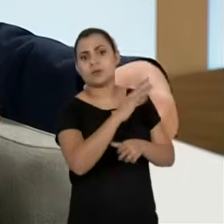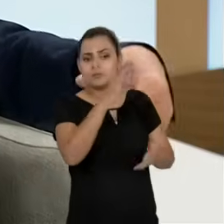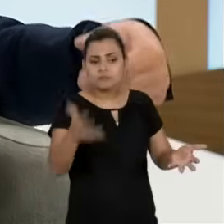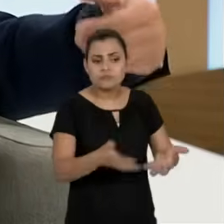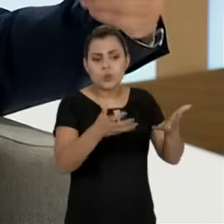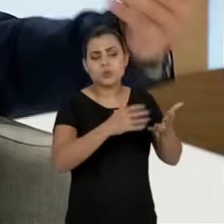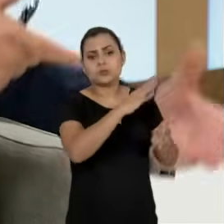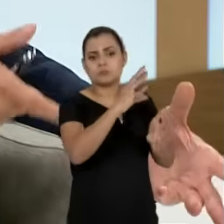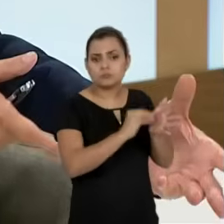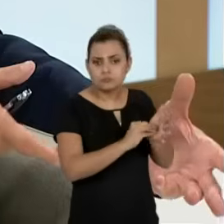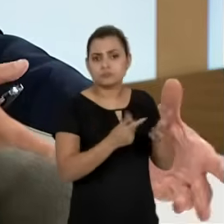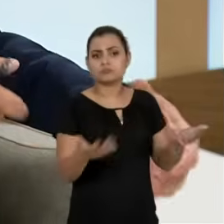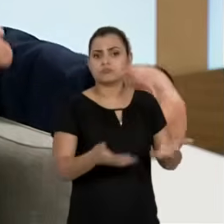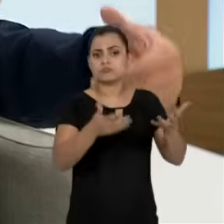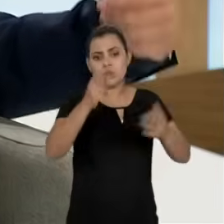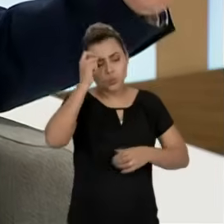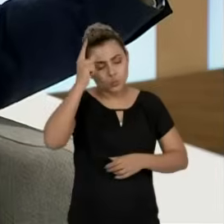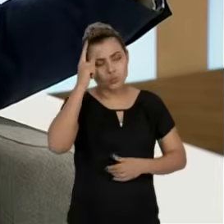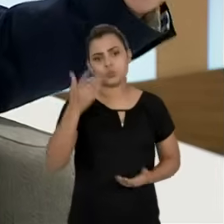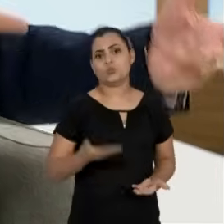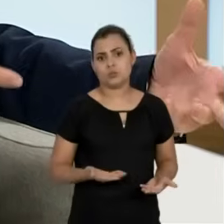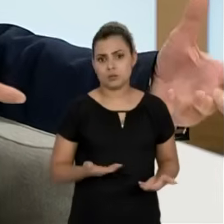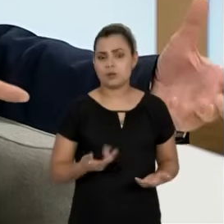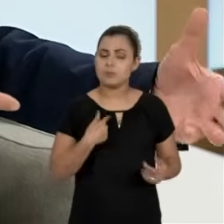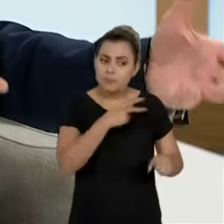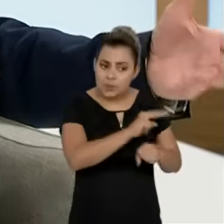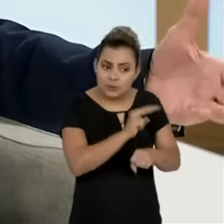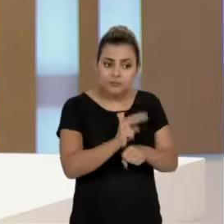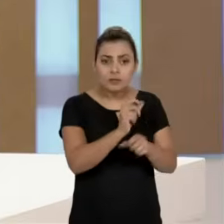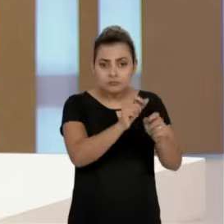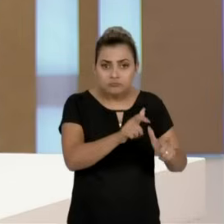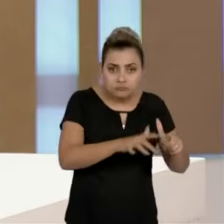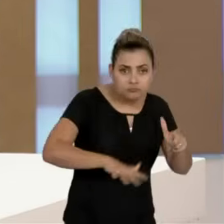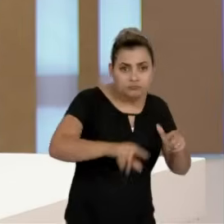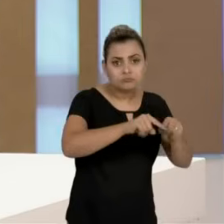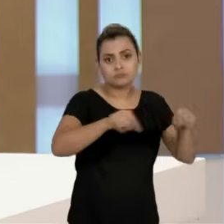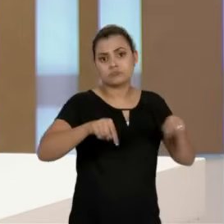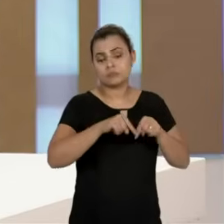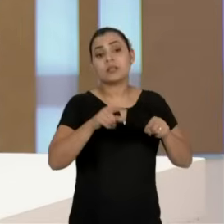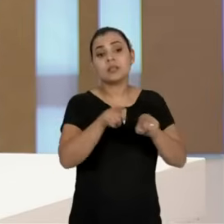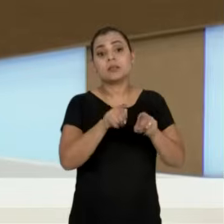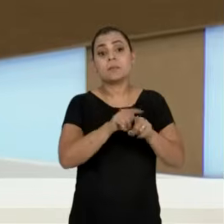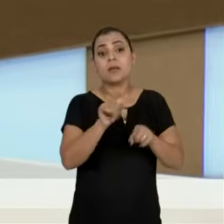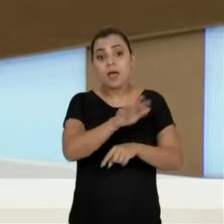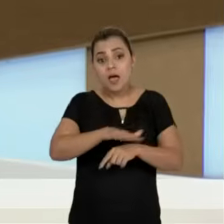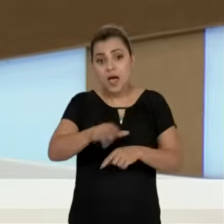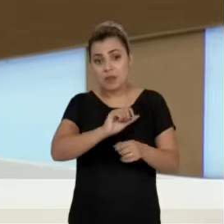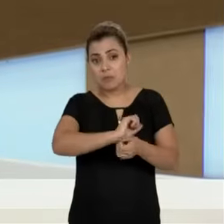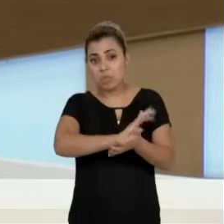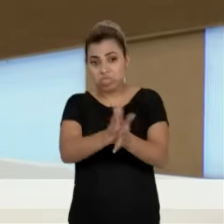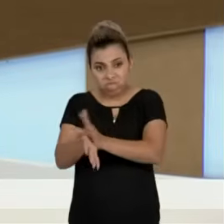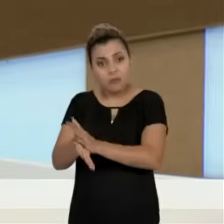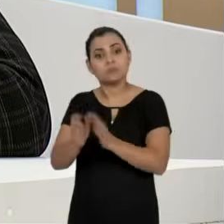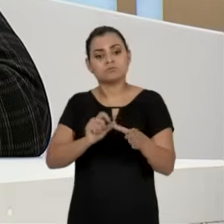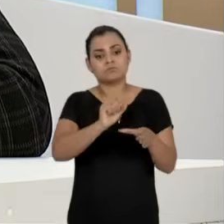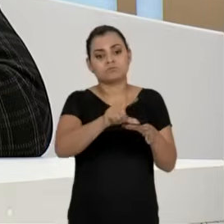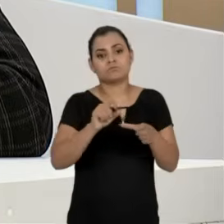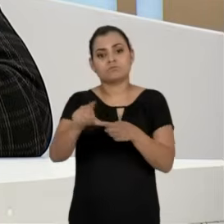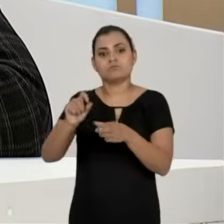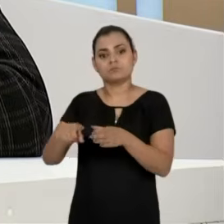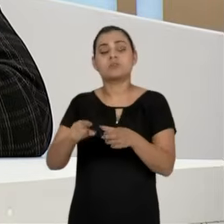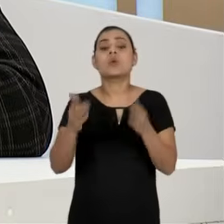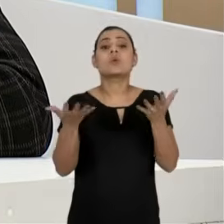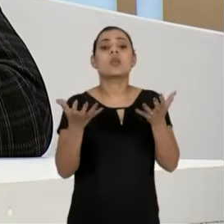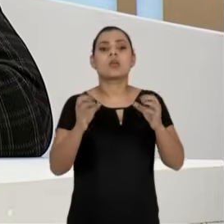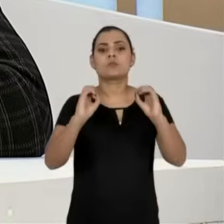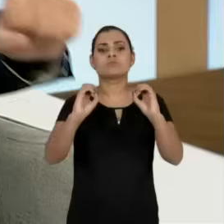as comunidades, que respeite a cultura, que preserve o território e mais, que recupere as áreas degradadas. Eu queria ver não desmatamento zero, eu queria